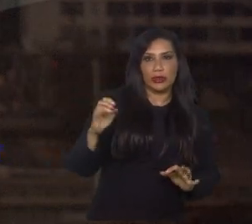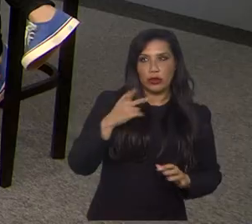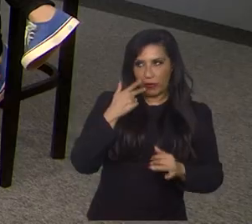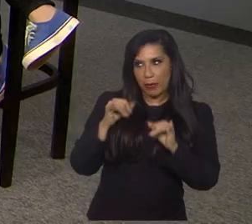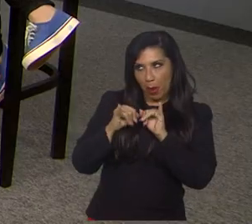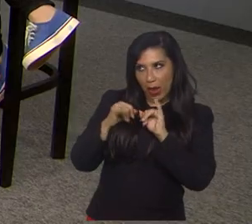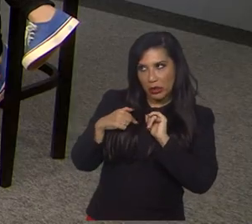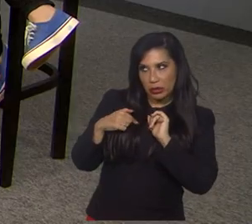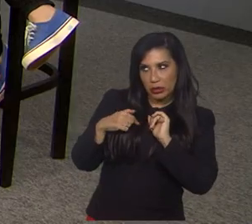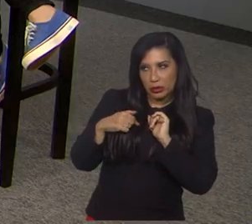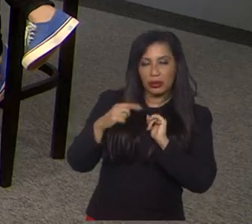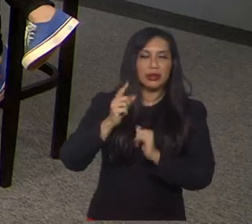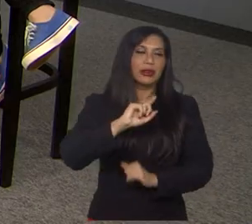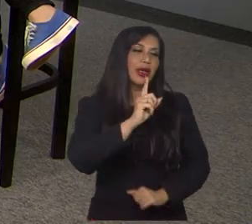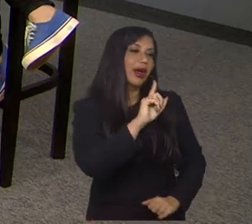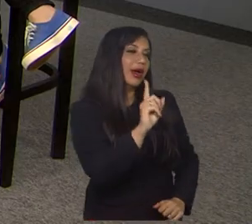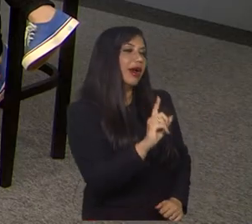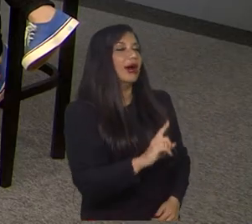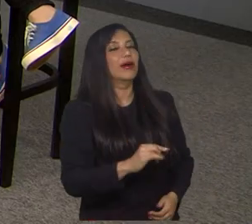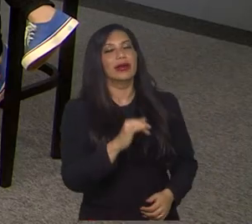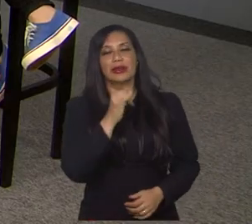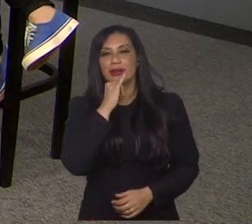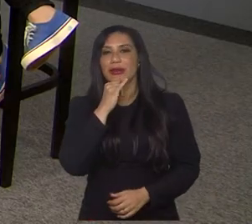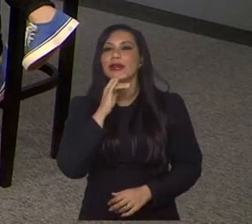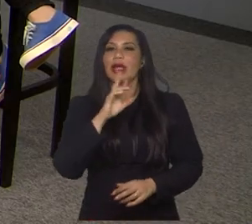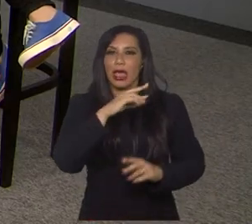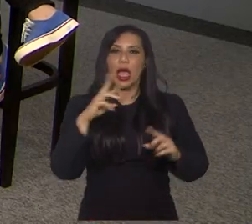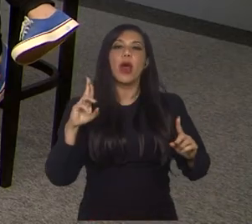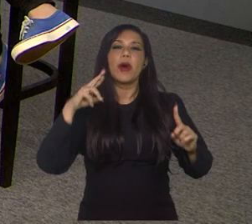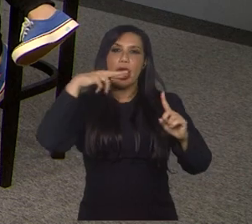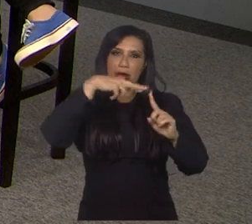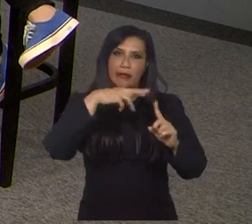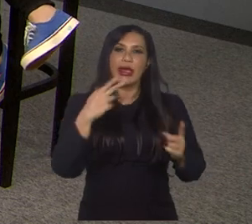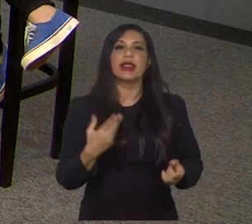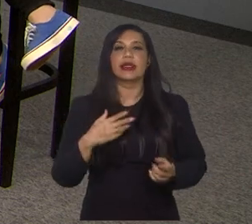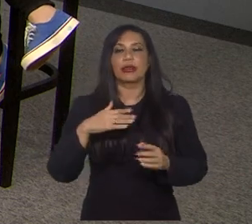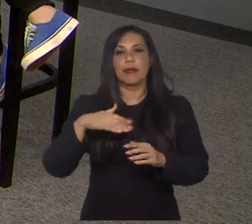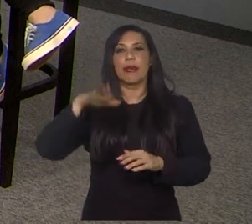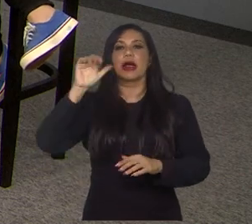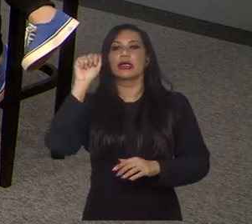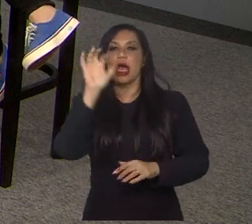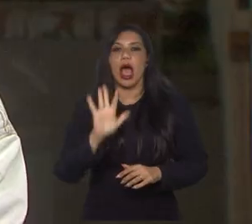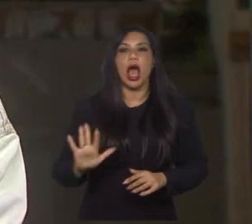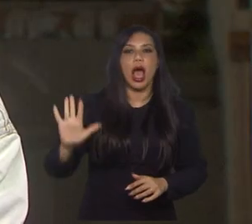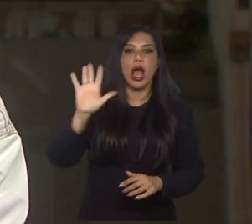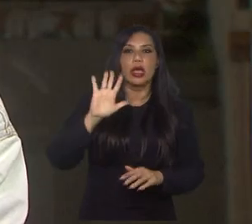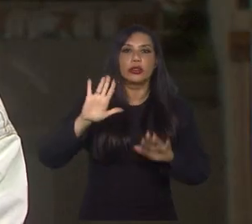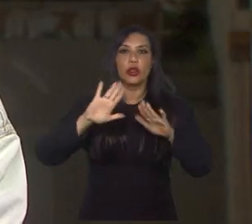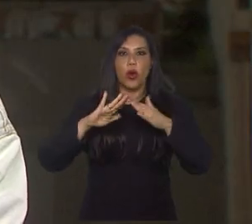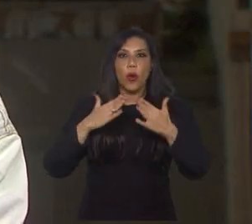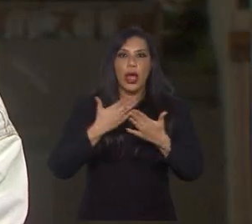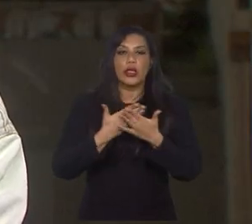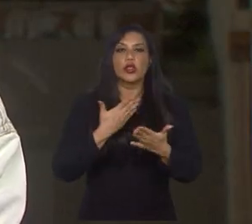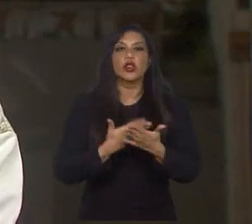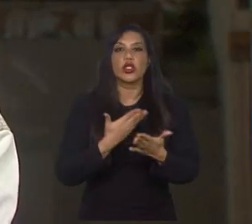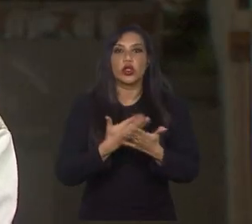Beth? Não, realmente tem uma referência maior no continente asiático. Tem uma escola, né, muito